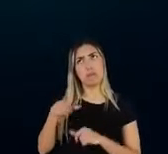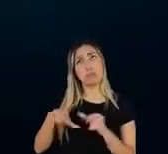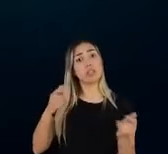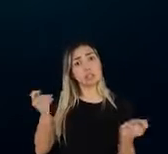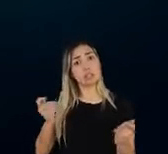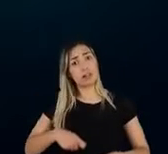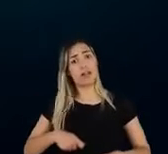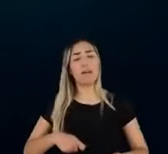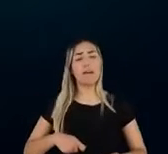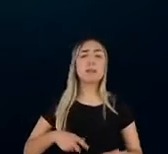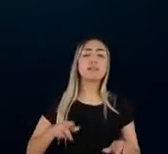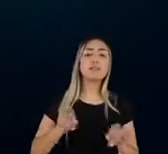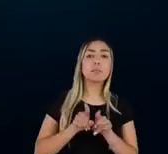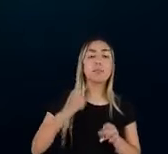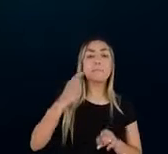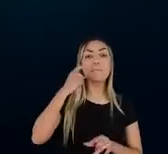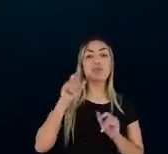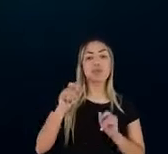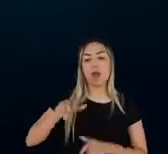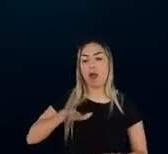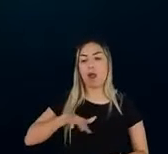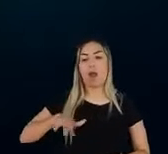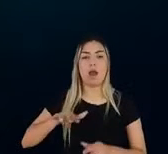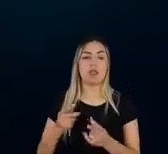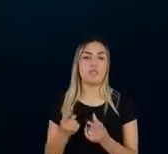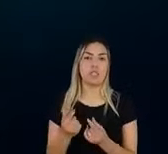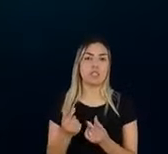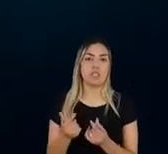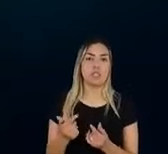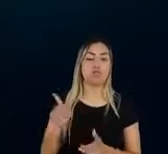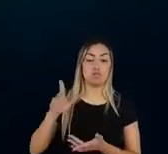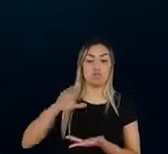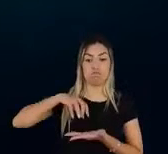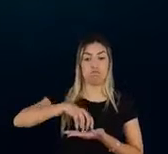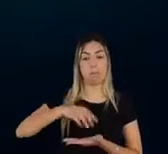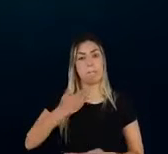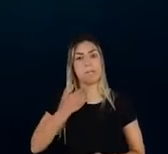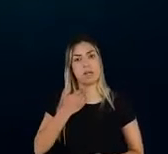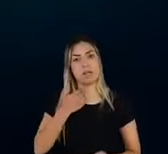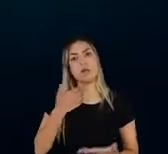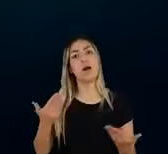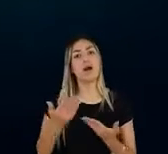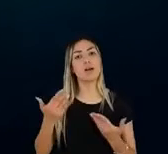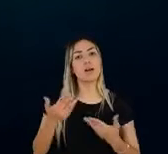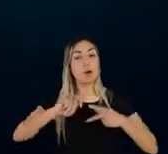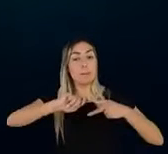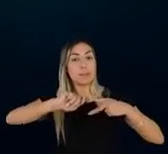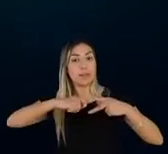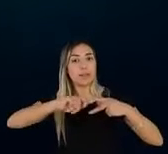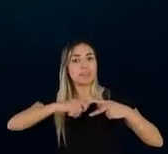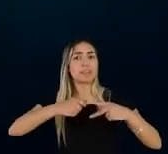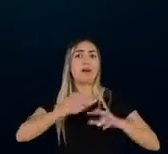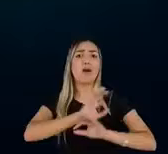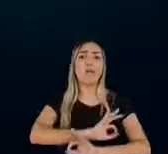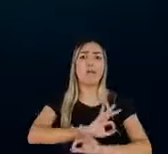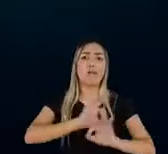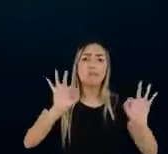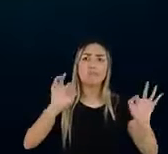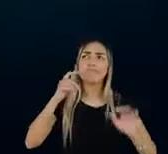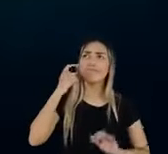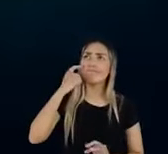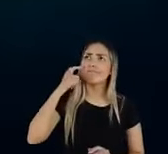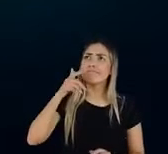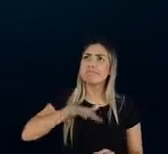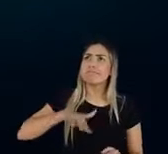né é o setor financeiro o banco central né fez um ótimo trabalho com pics ele entendeu o que que precisava nem o